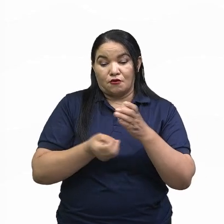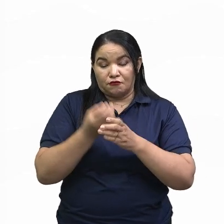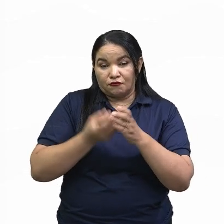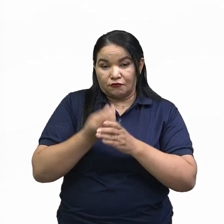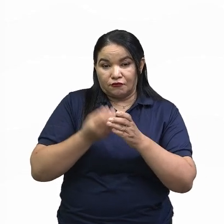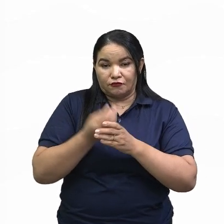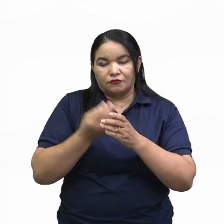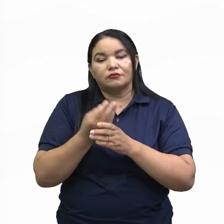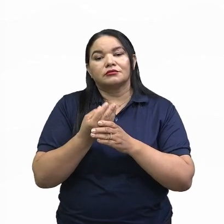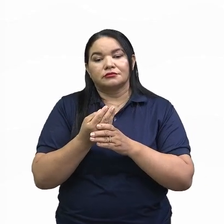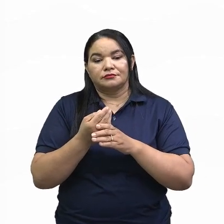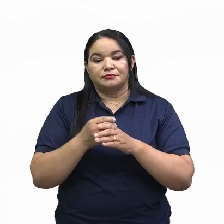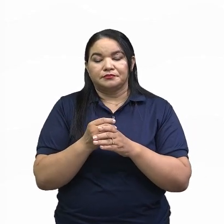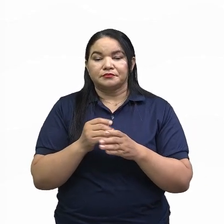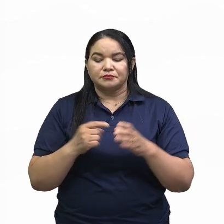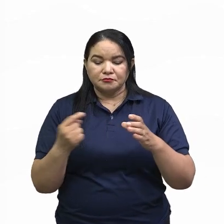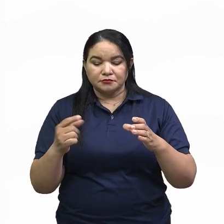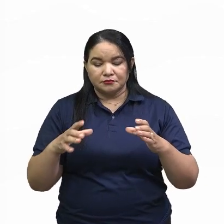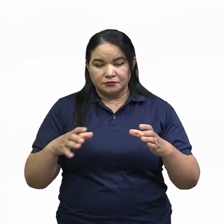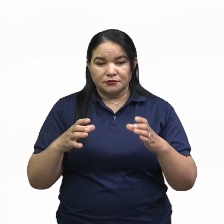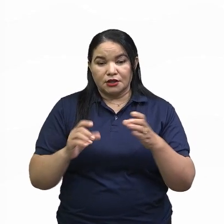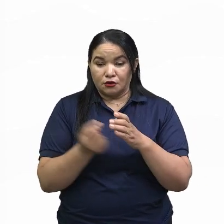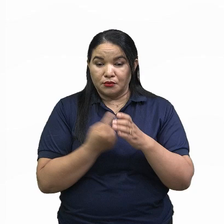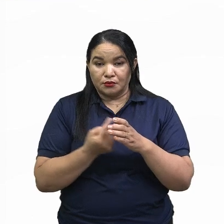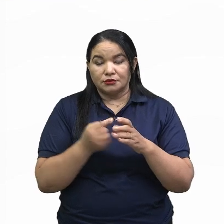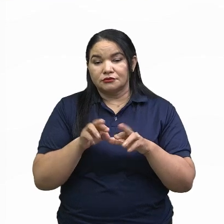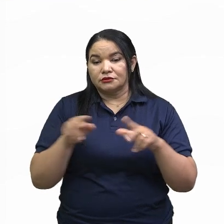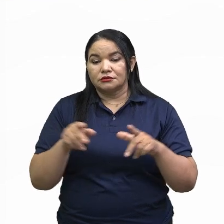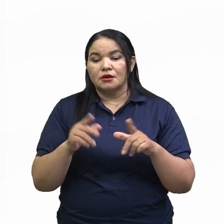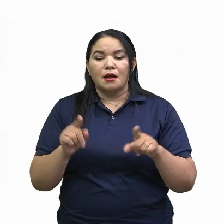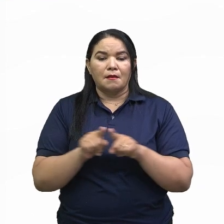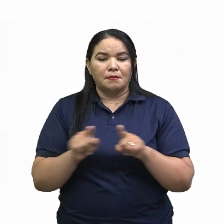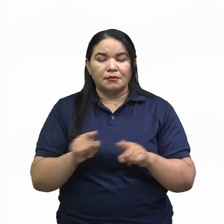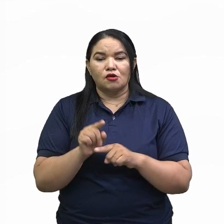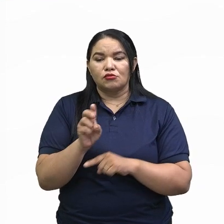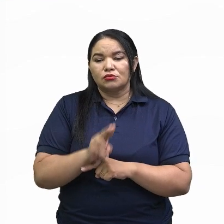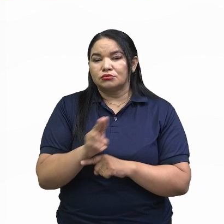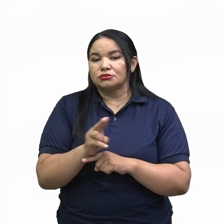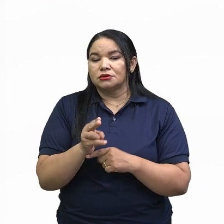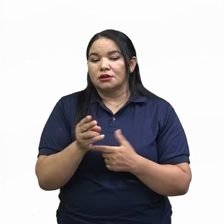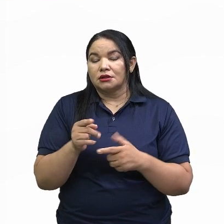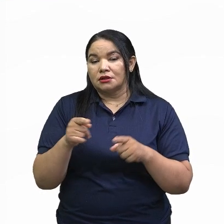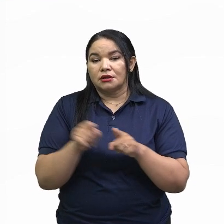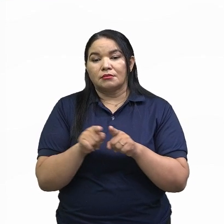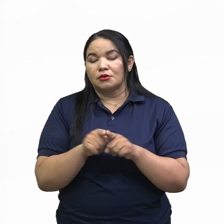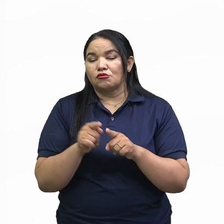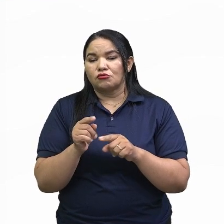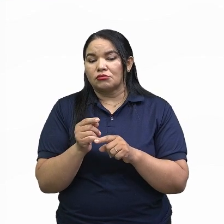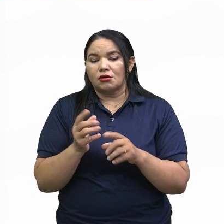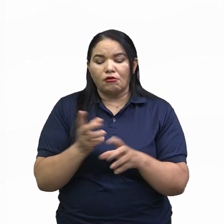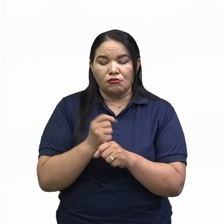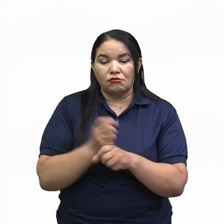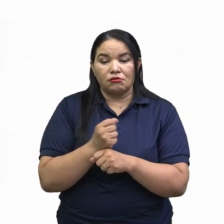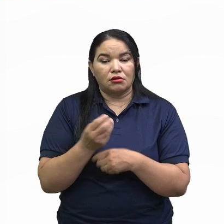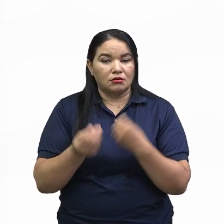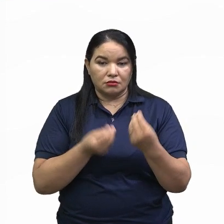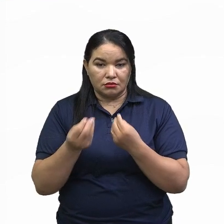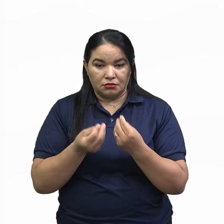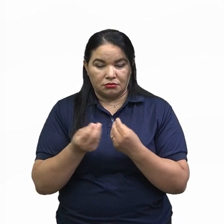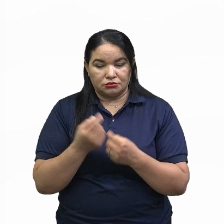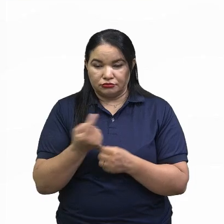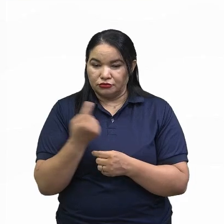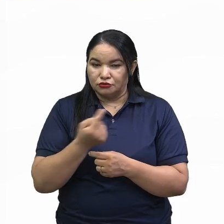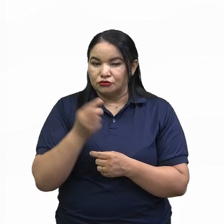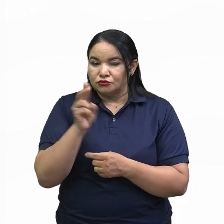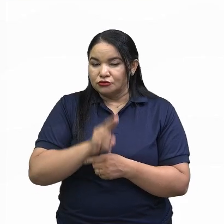gerador. E agora vamos ver como é que é o consumo da energia elétrica, como é que se calcula o consumo, então, da energia que nós